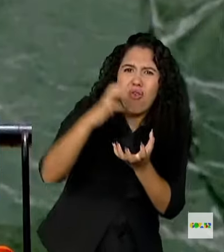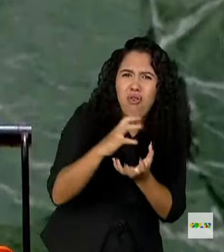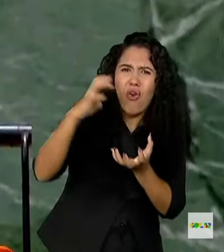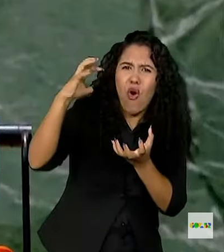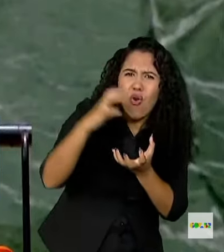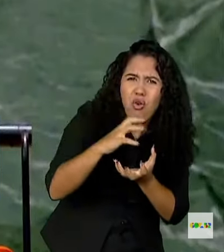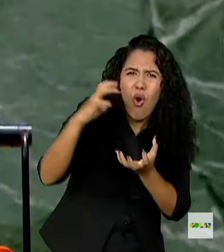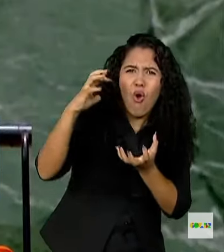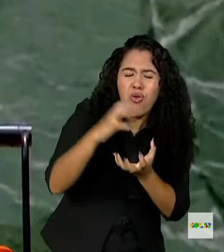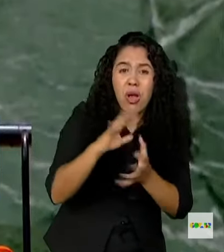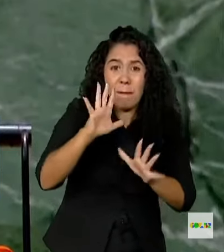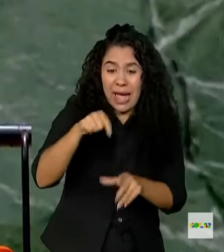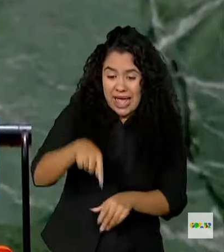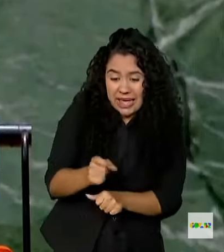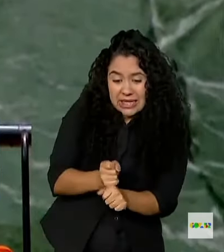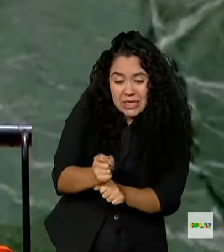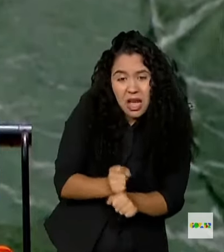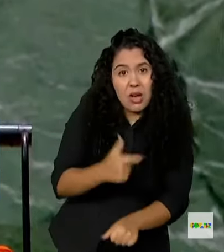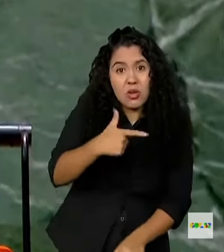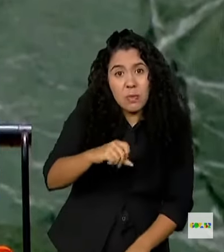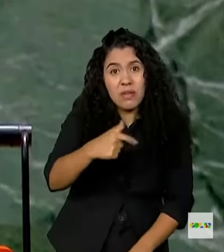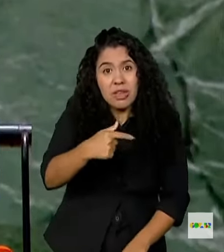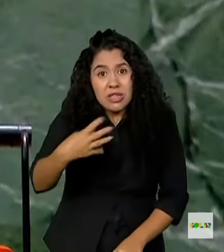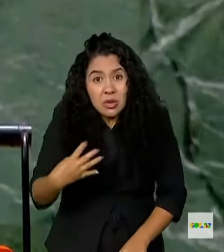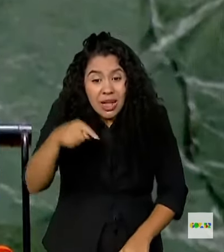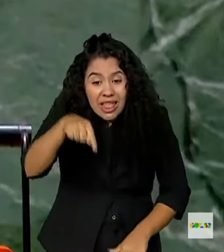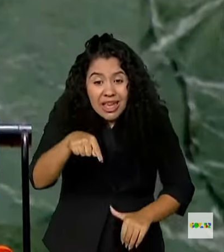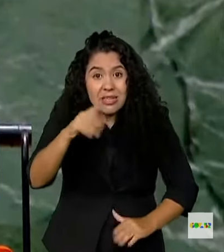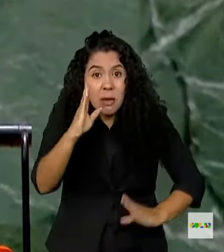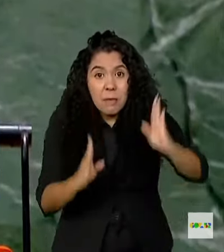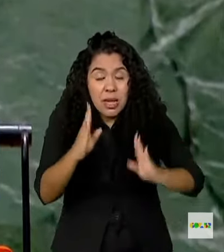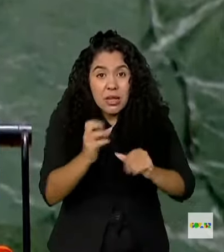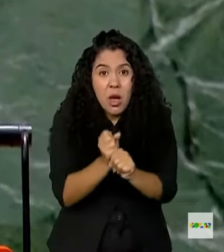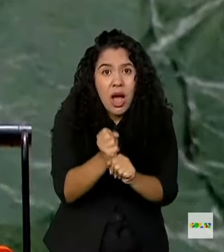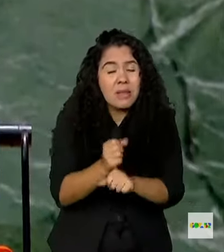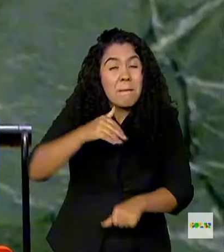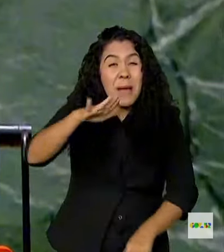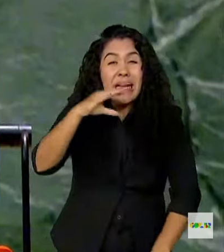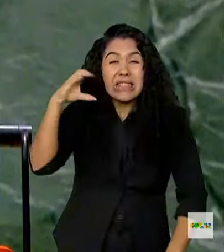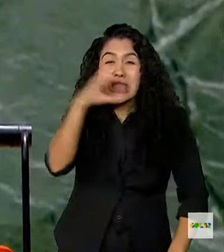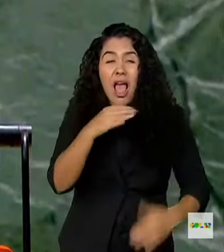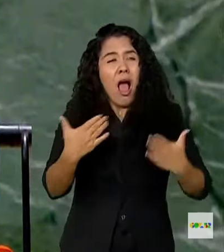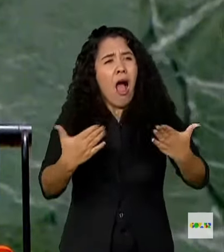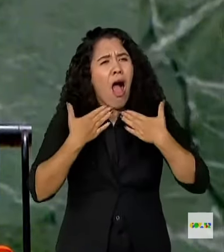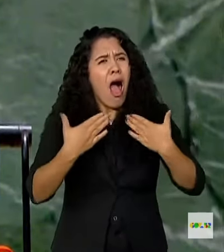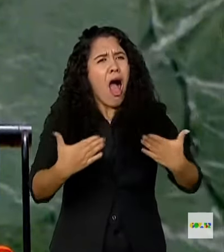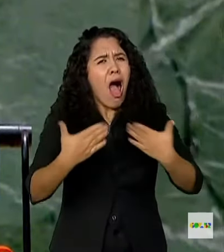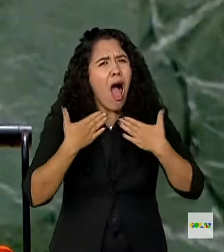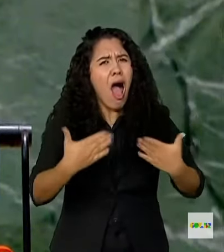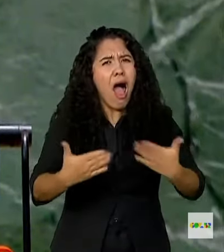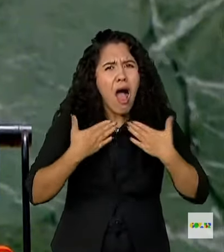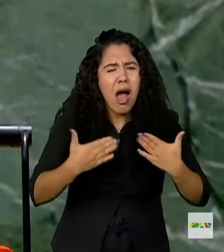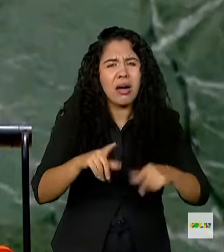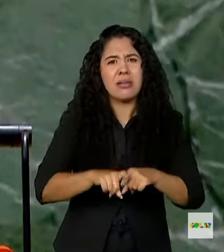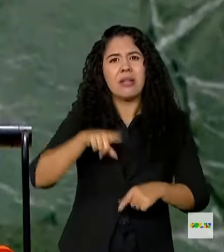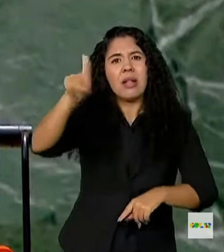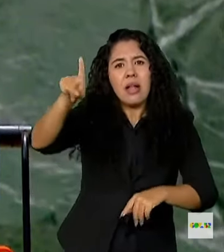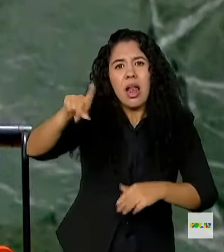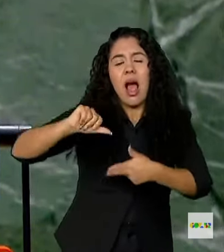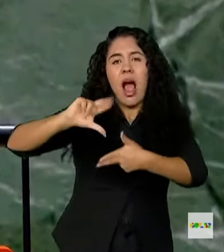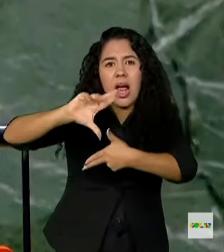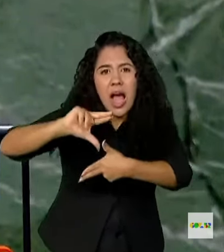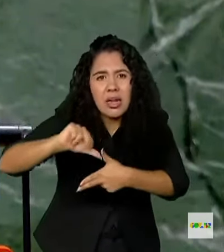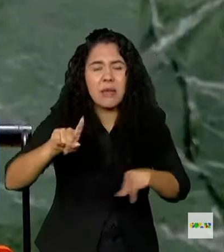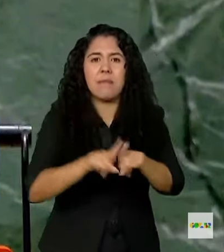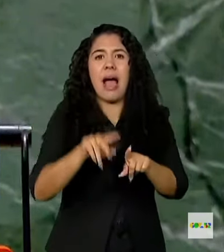2024 caminha para ser o ano mais quente da história moderna. furacões no Caribe, tufões na